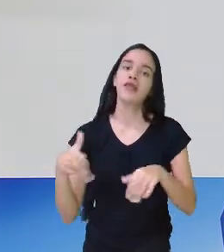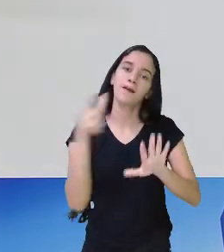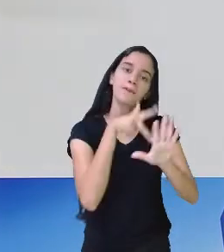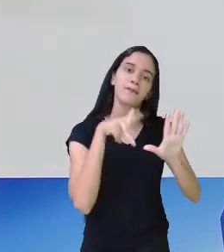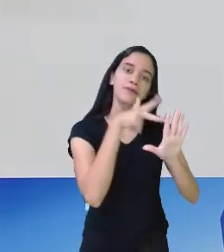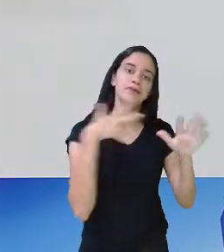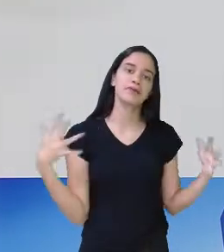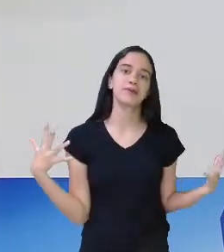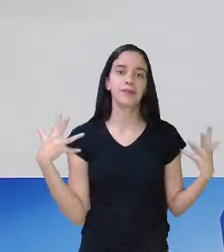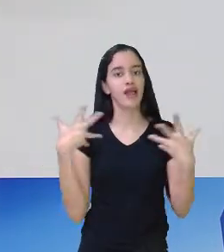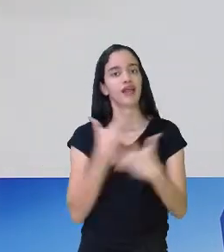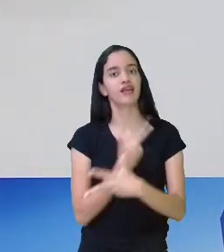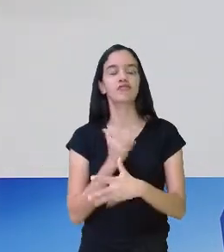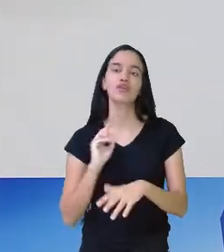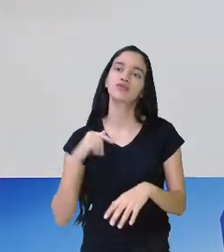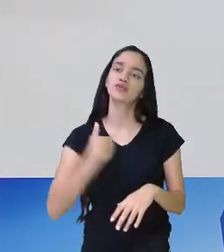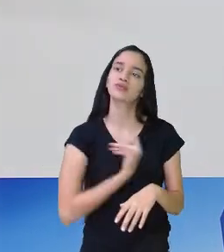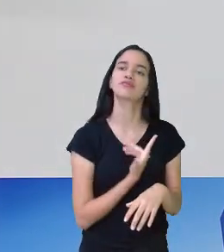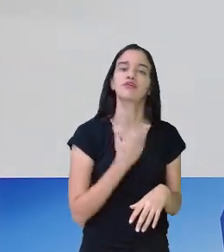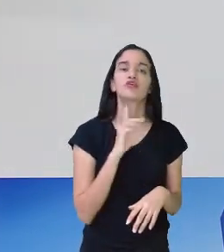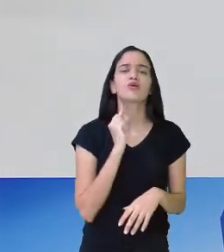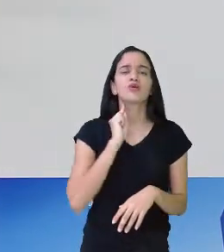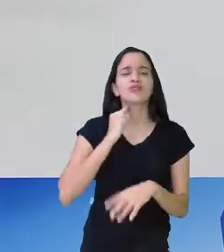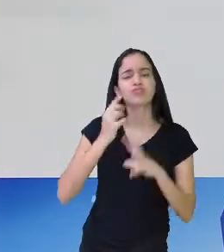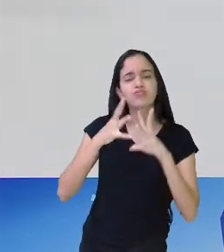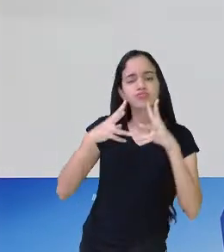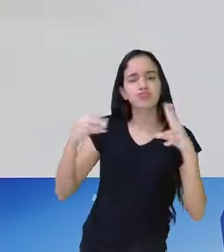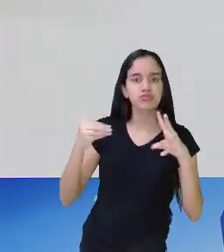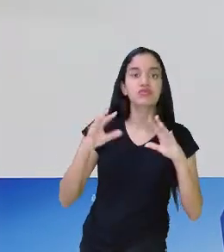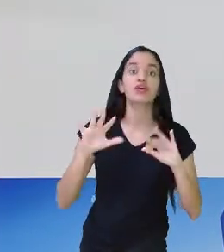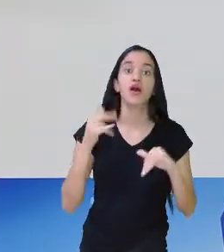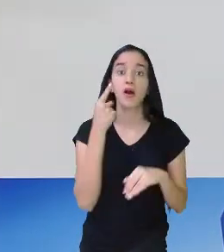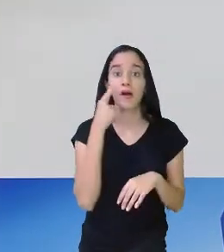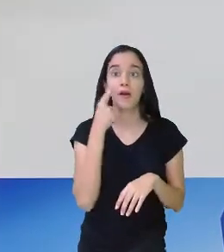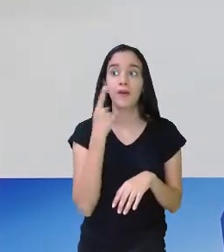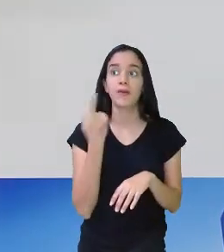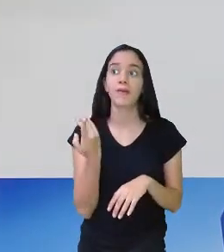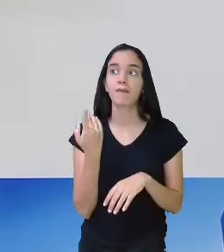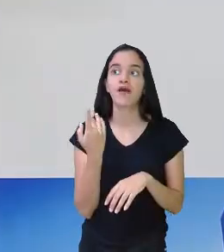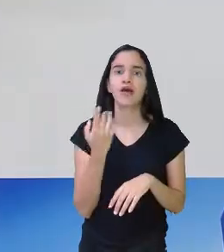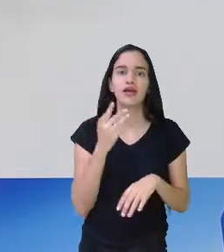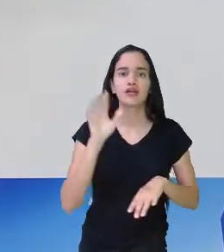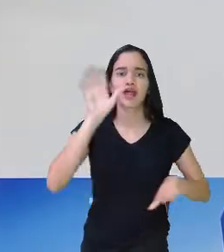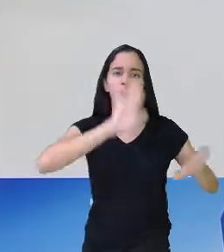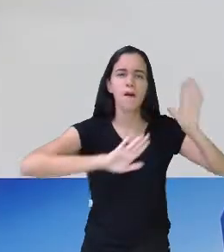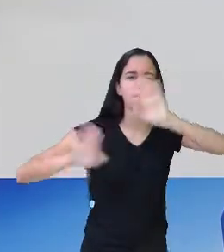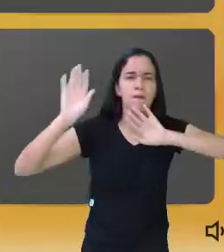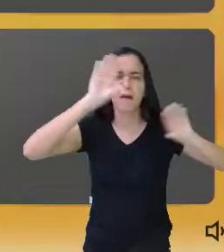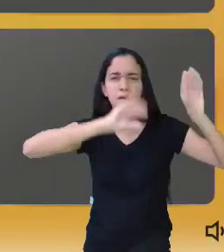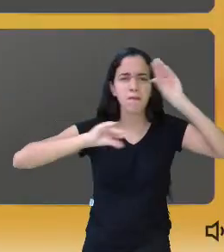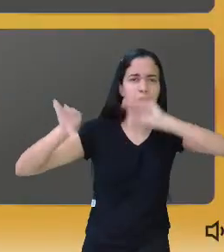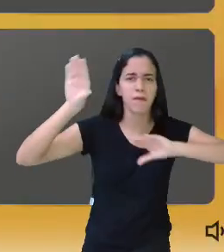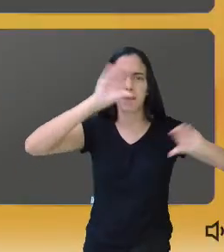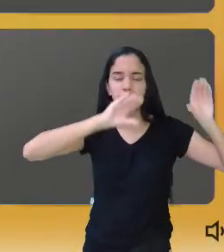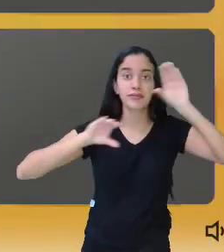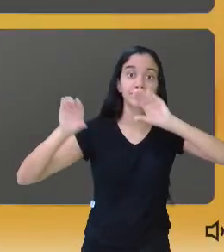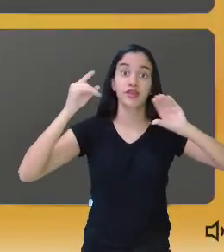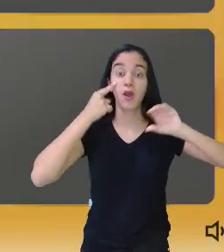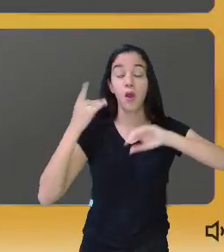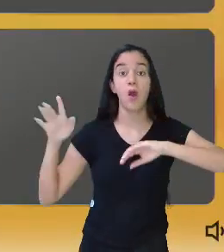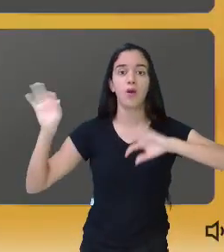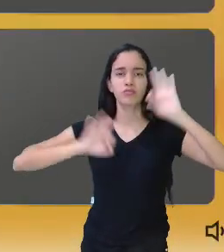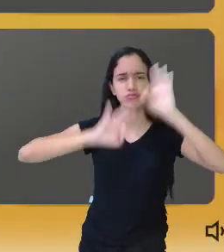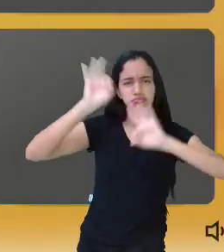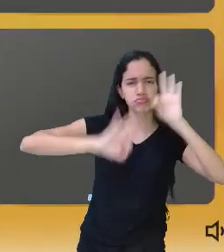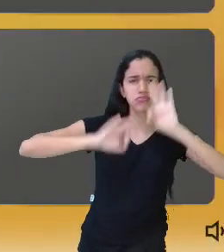já colocou o jogo pra gente, que é sobre ser compositores e decompositores. Olha, tá embaralhando, tá vendo? Tem um embaralhamento aí. E a gente